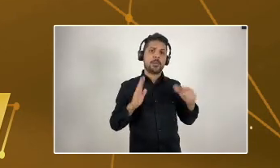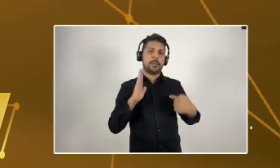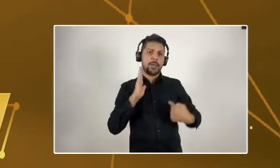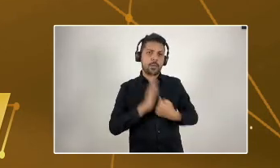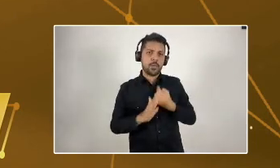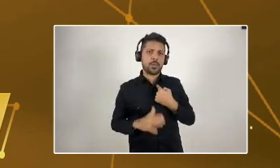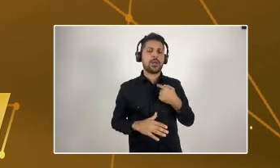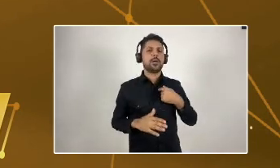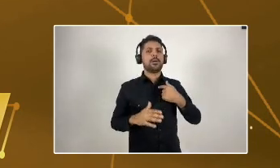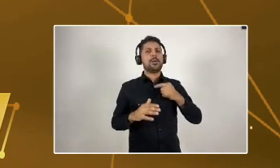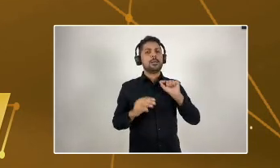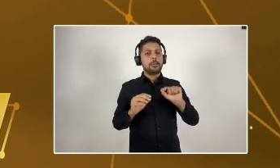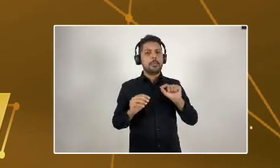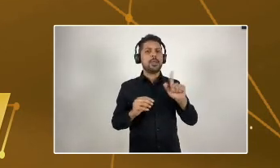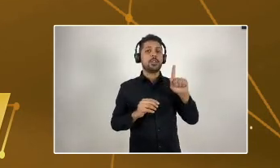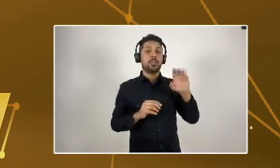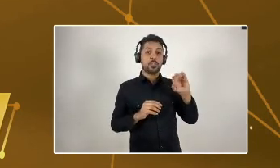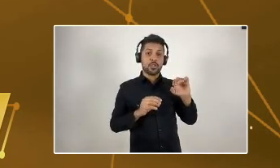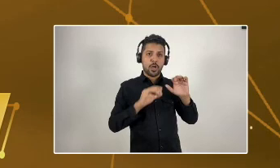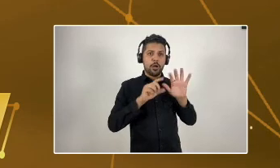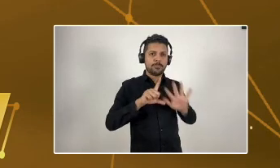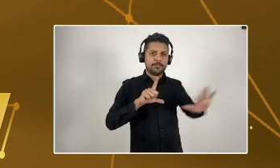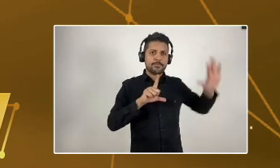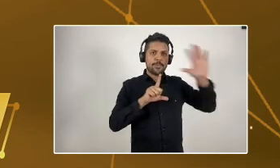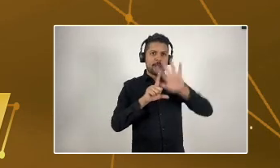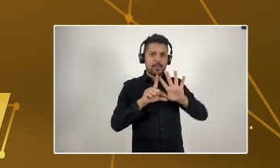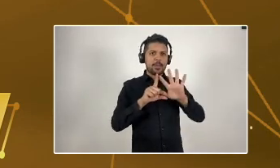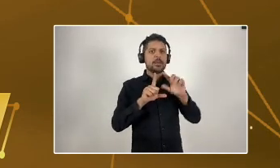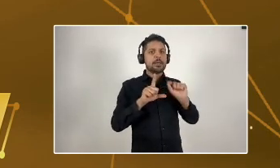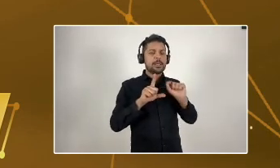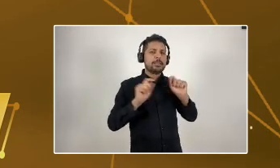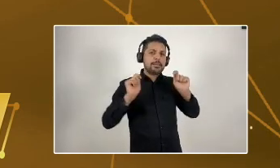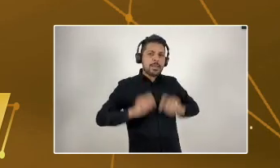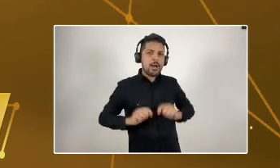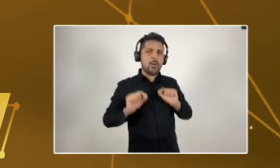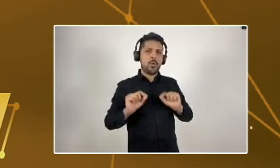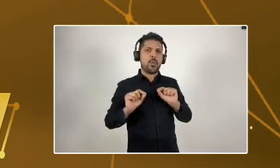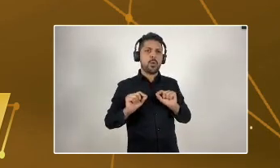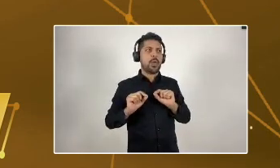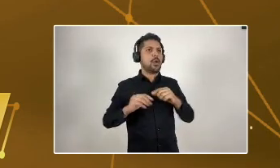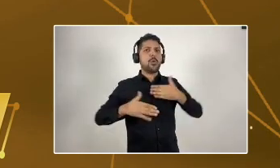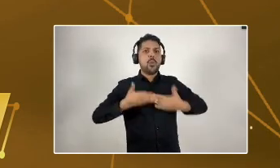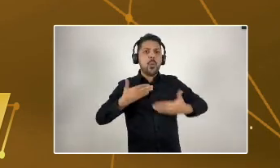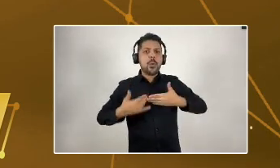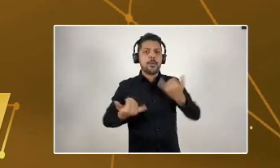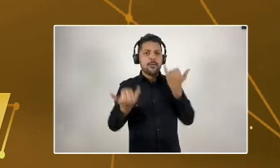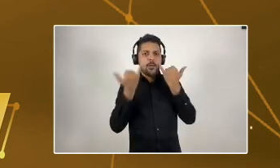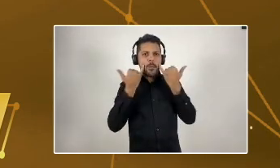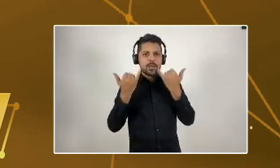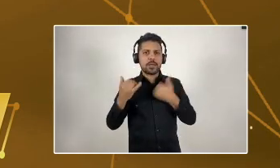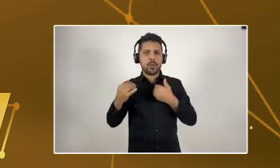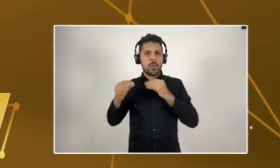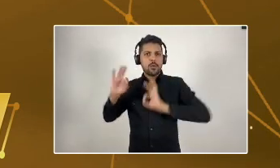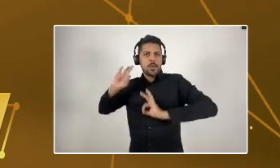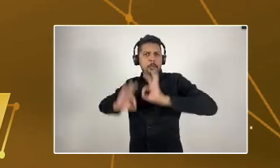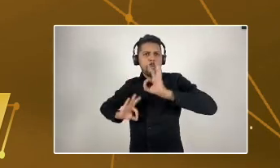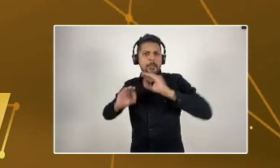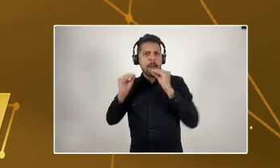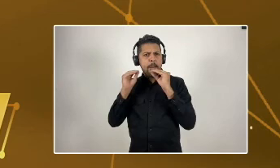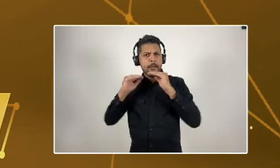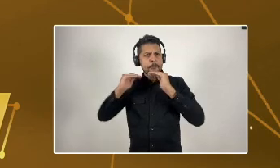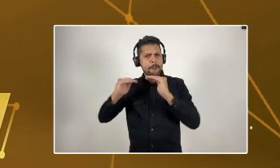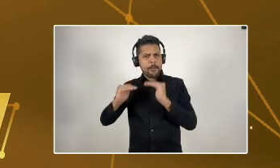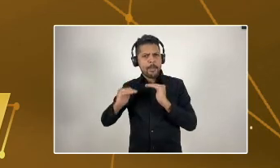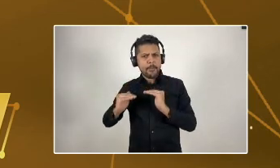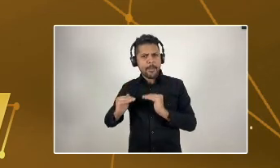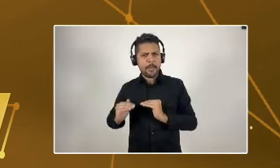banco de dados, permitindo manipular geograficamente todas as informações. Realmente, o banco de dados,